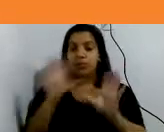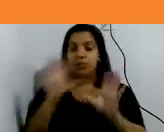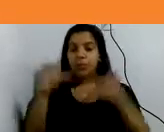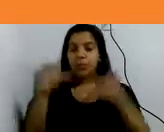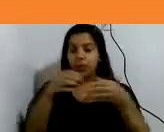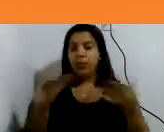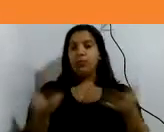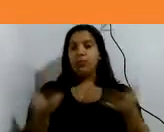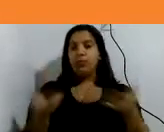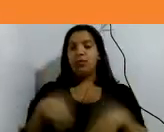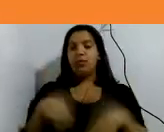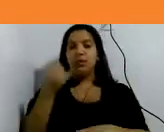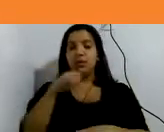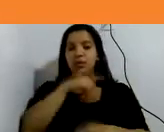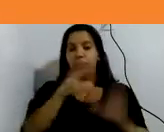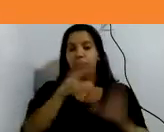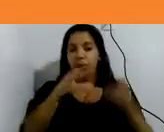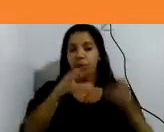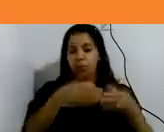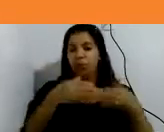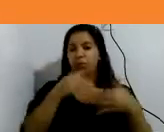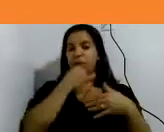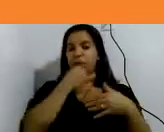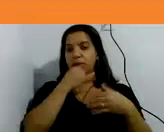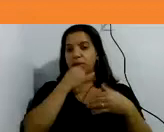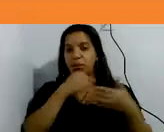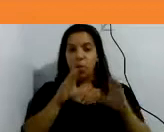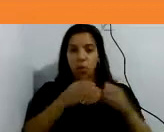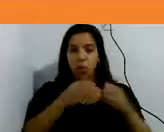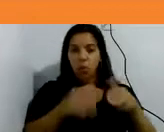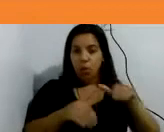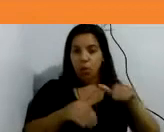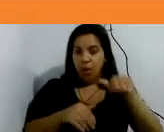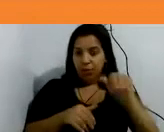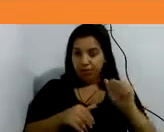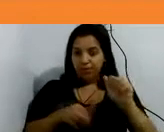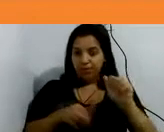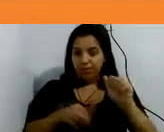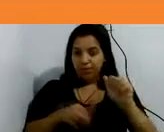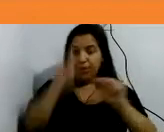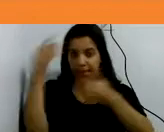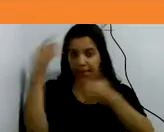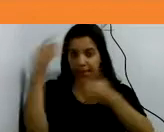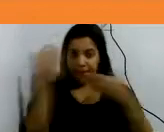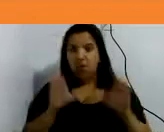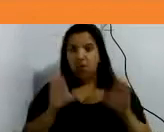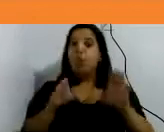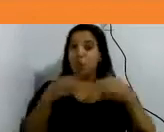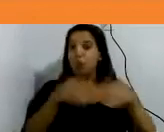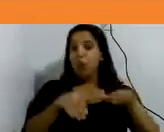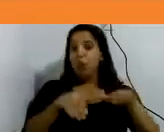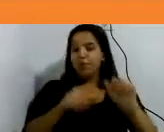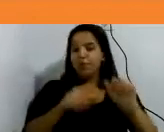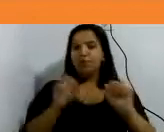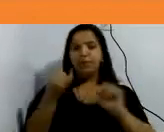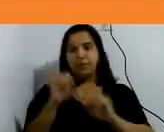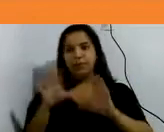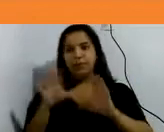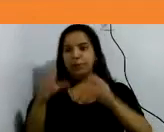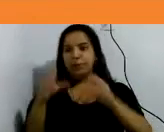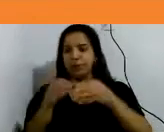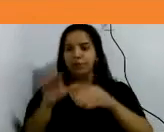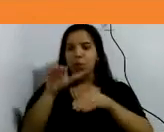aglutinação. Então, se a gente teve aglutinação no grupo A, então é um paciente do grupo A. Se a gente teve uma aglutinação do